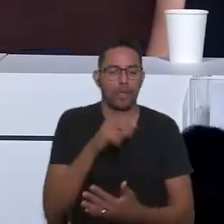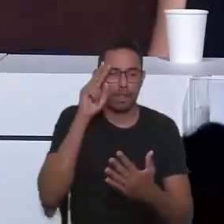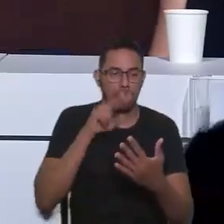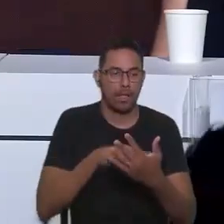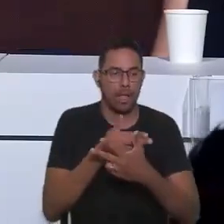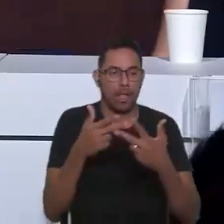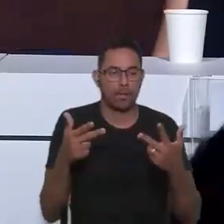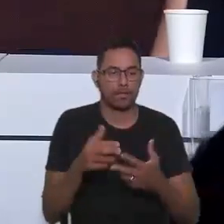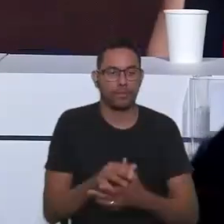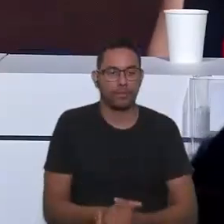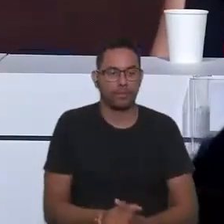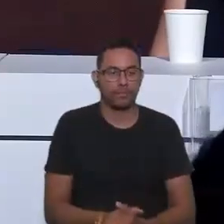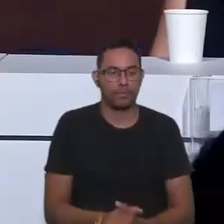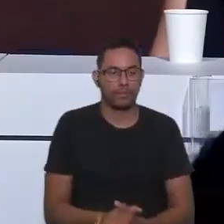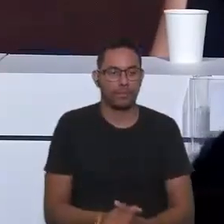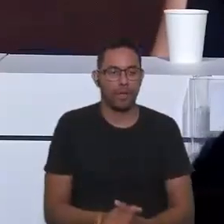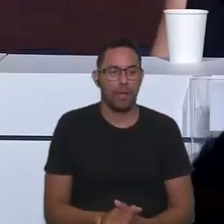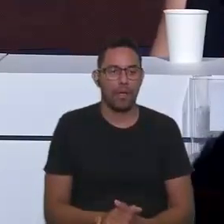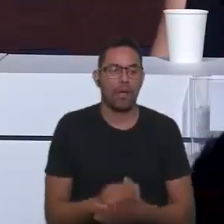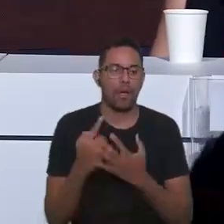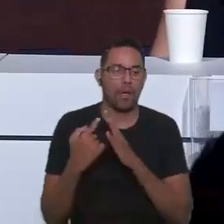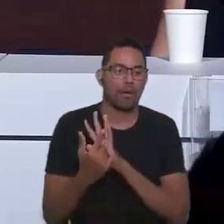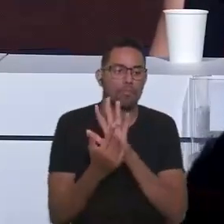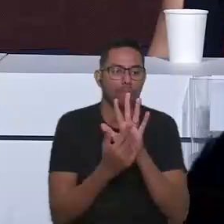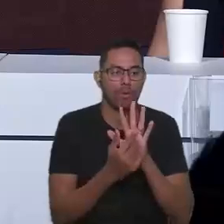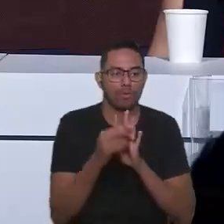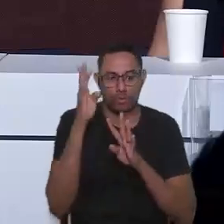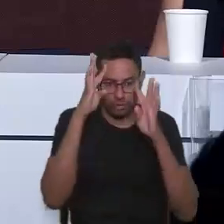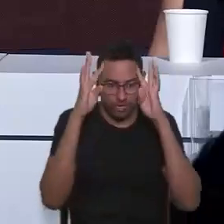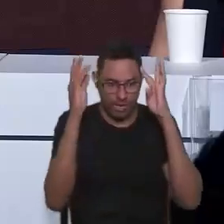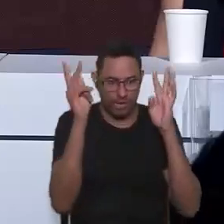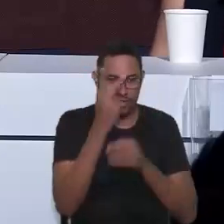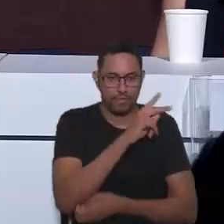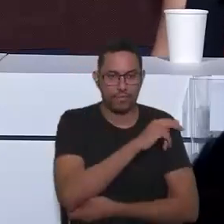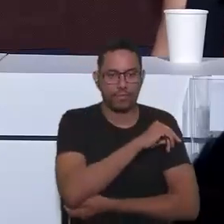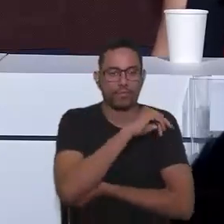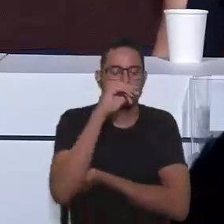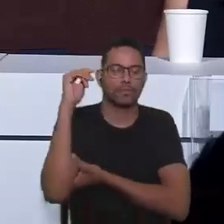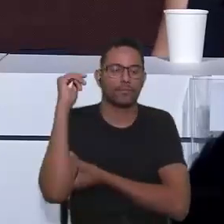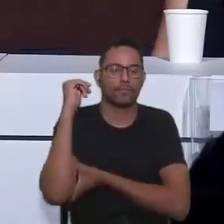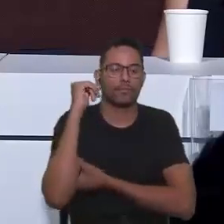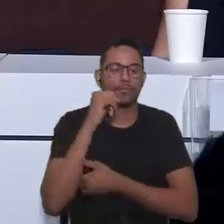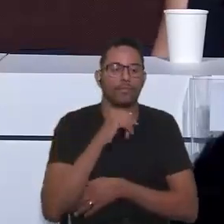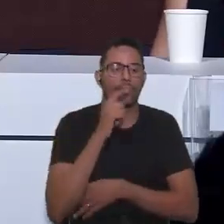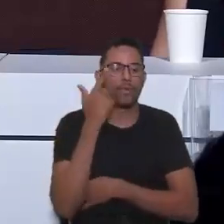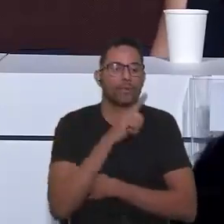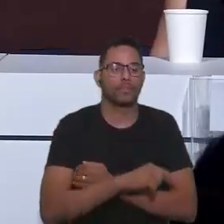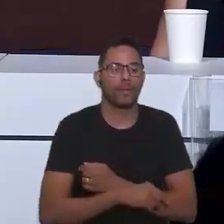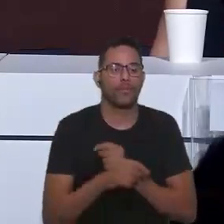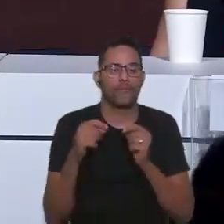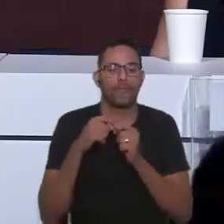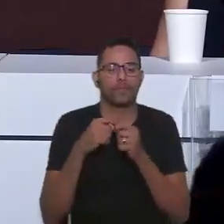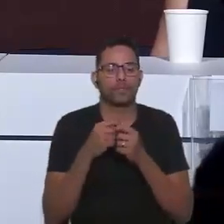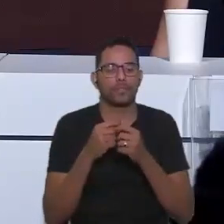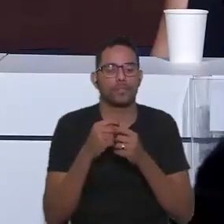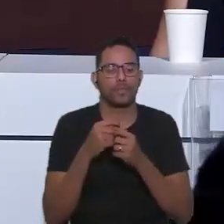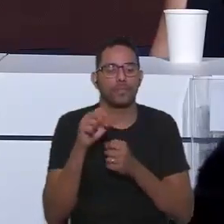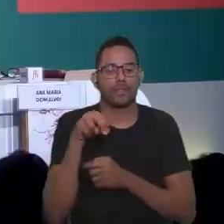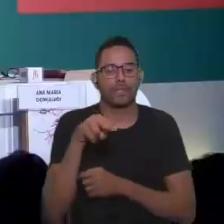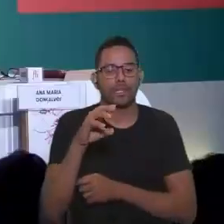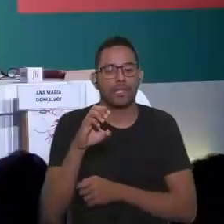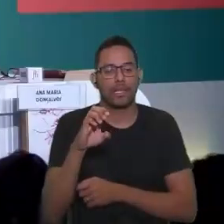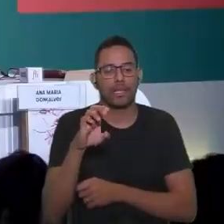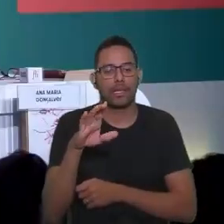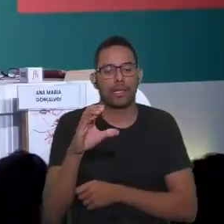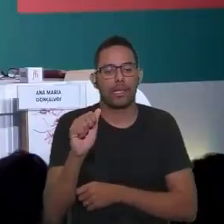uma coisa tão expressiva e não sonhar com ela. E eu fiz uma coleção de